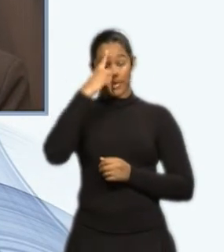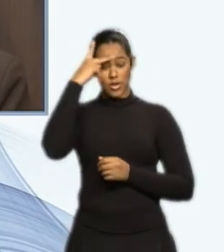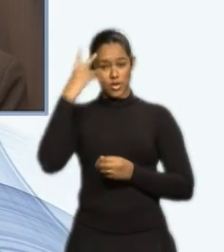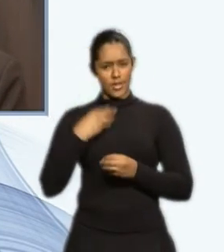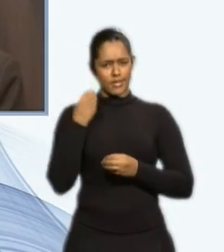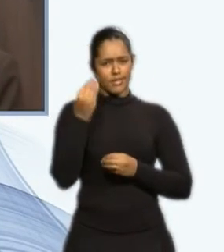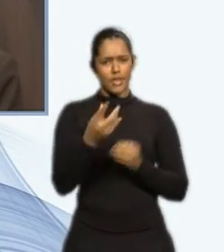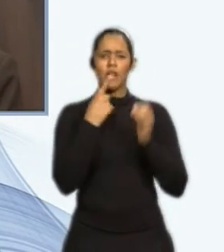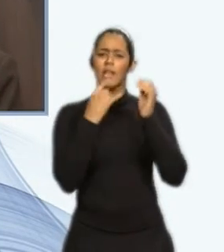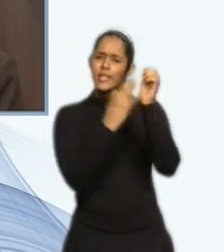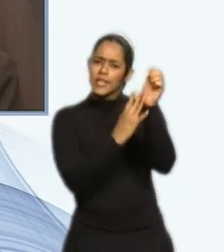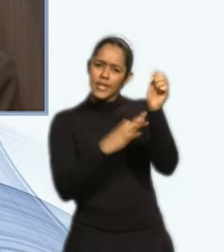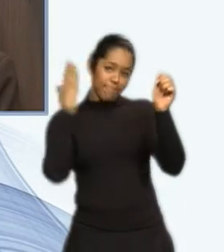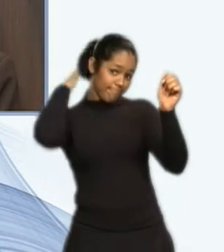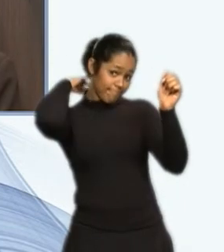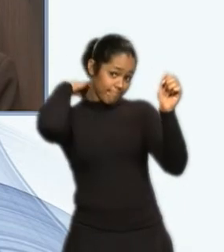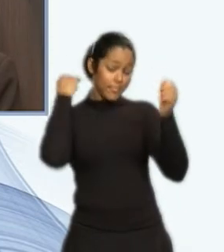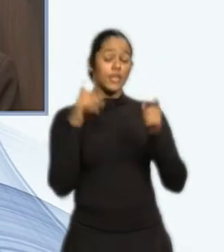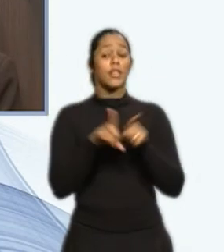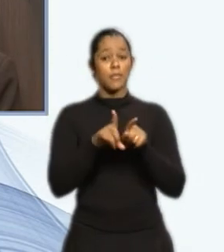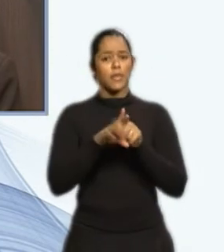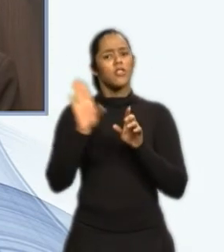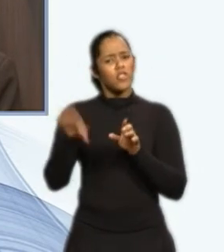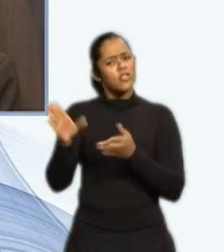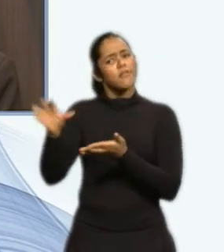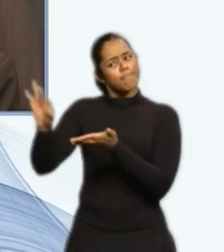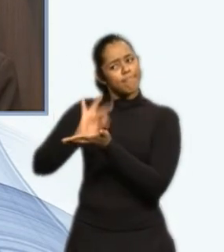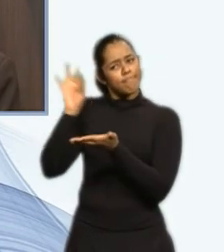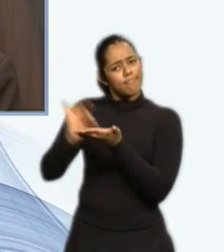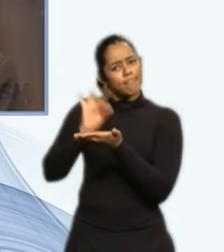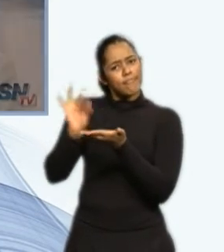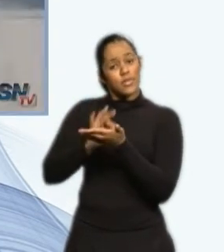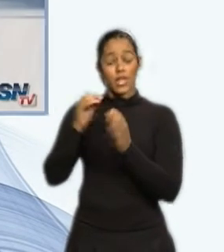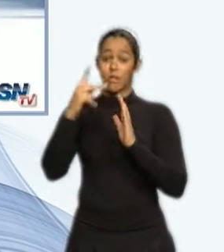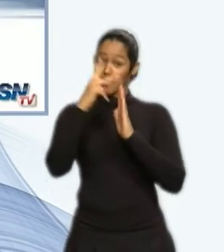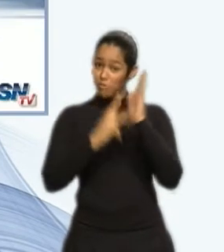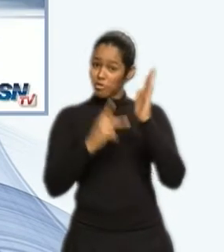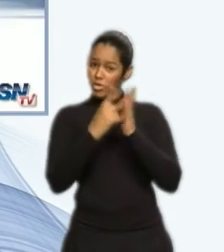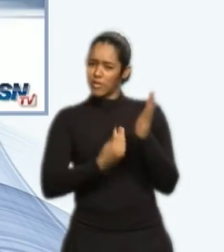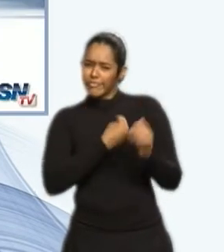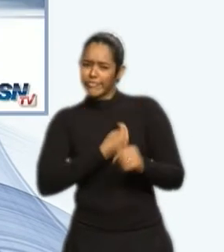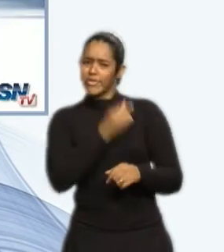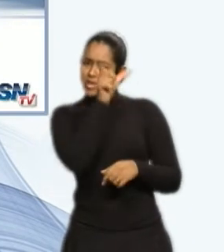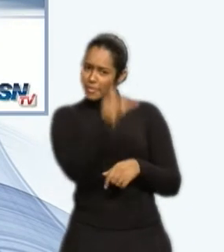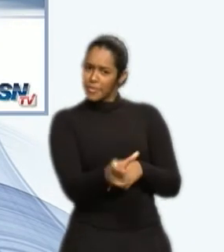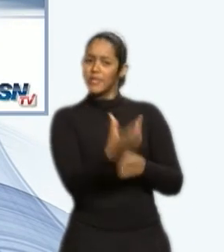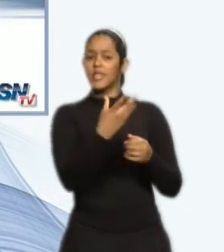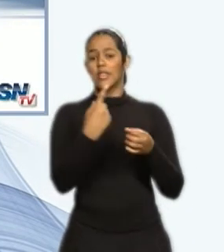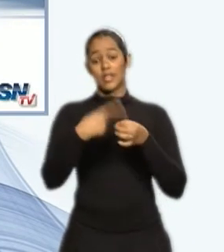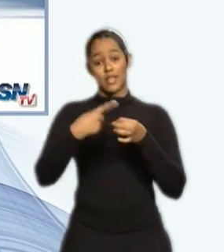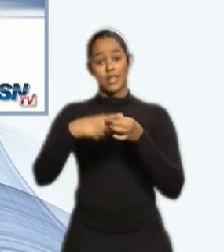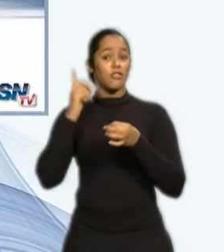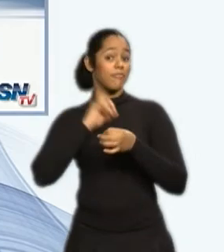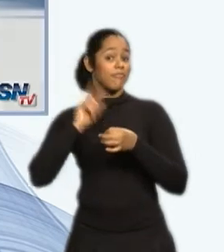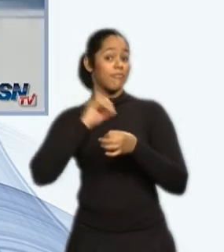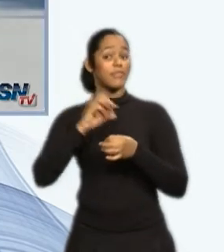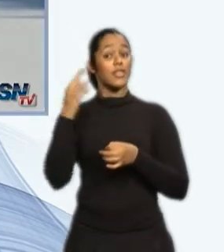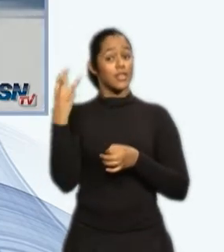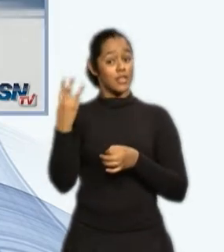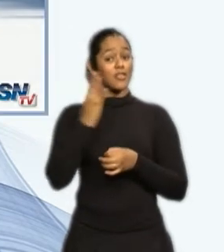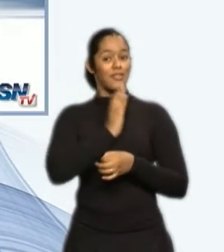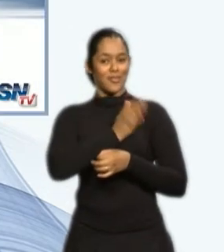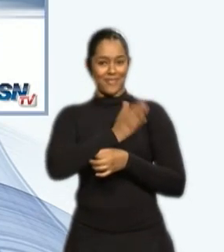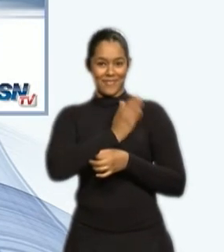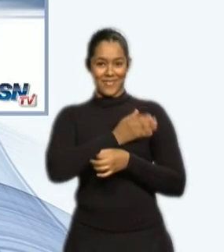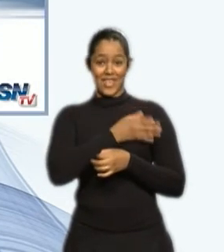570 doadores de medula óssea e plaquetas foram cadastrados em grande campanha do projeto Vida por Vidas na cidade mineira de Três